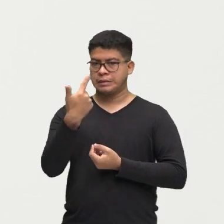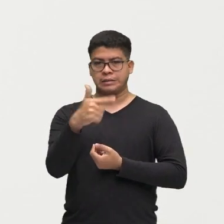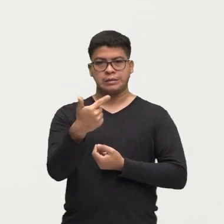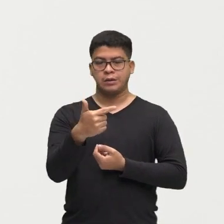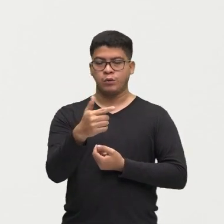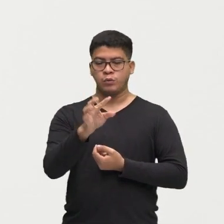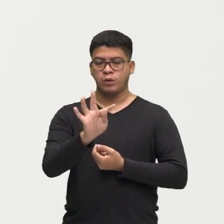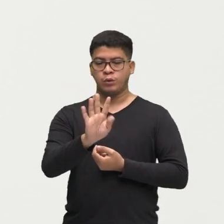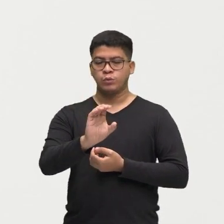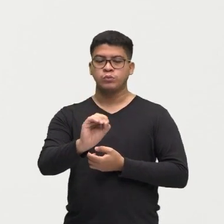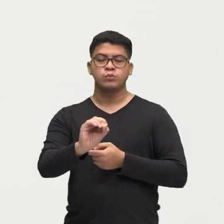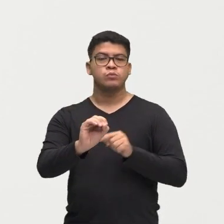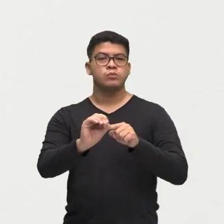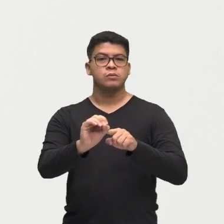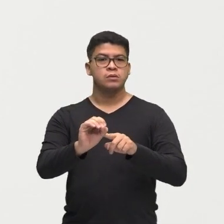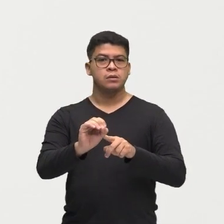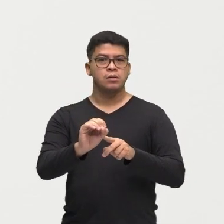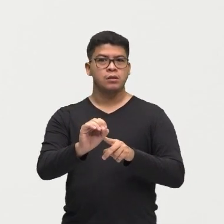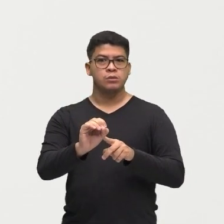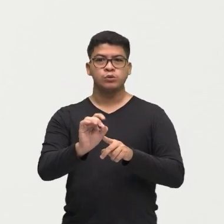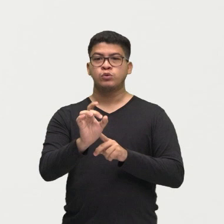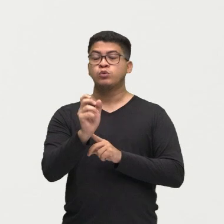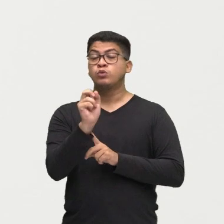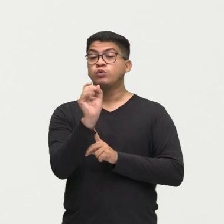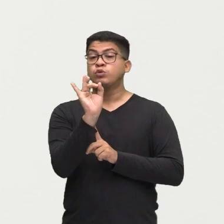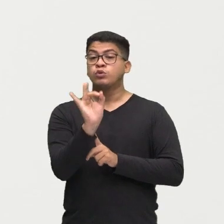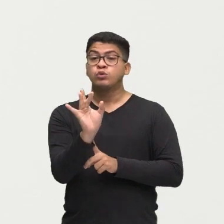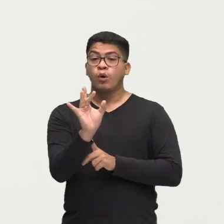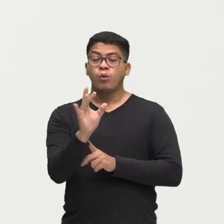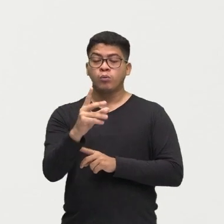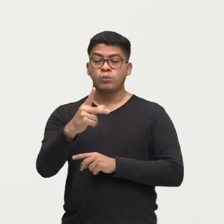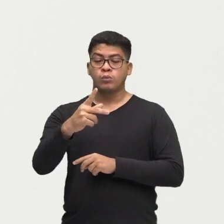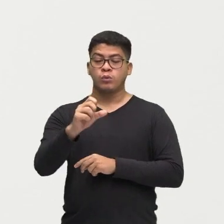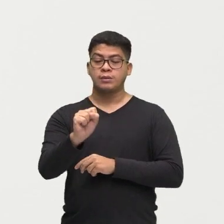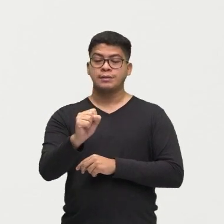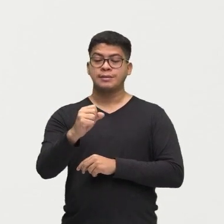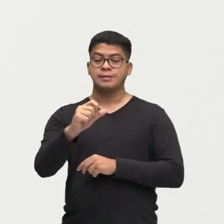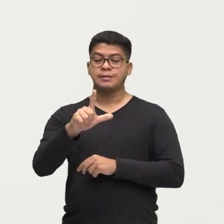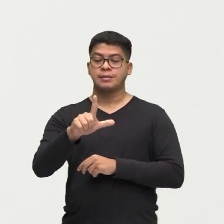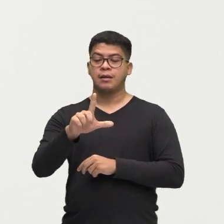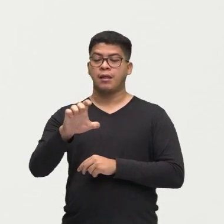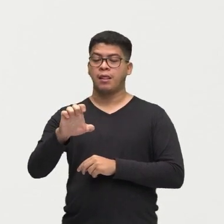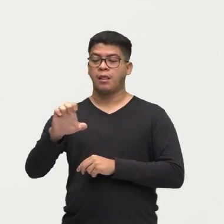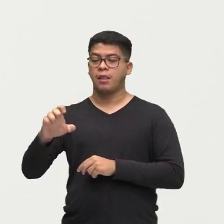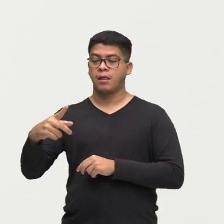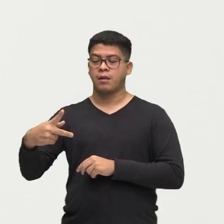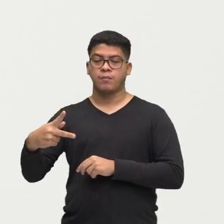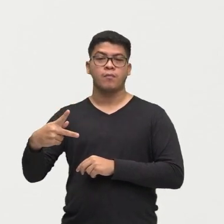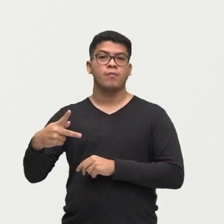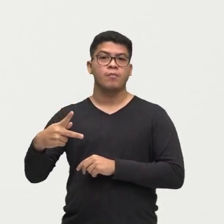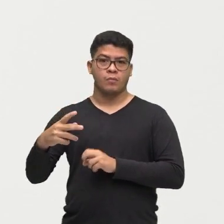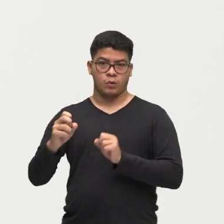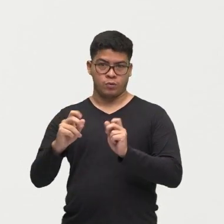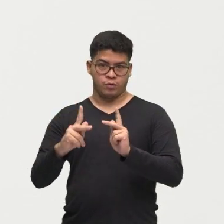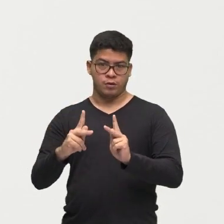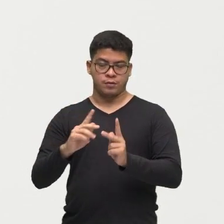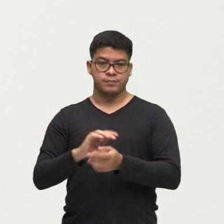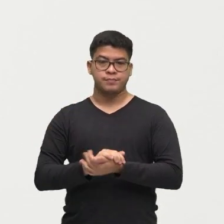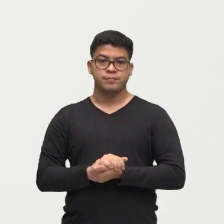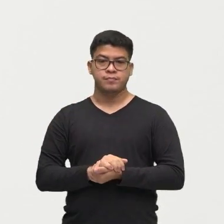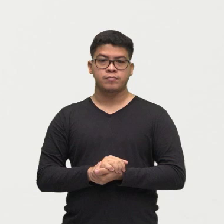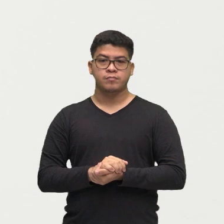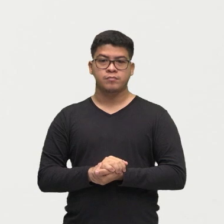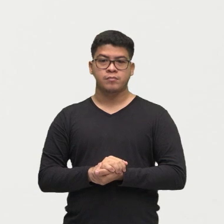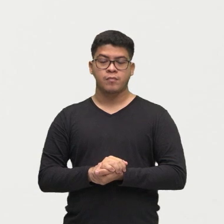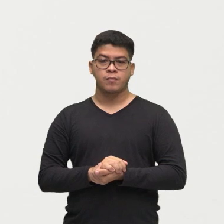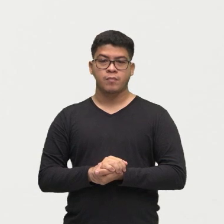esse to, então vai ser usado desta forma aqui, ó. Sleep. Tudo bem? Então, she could